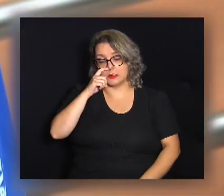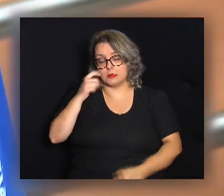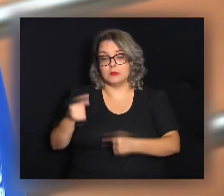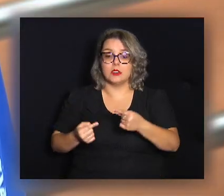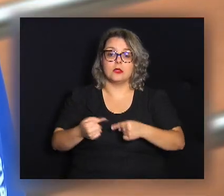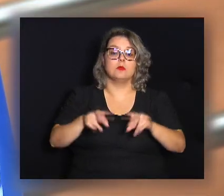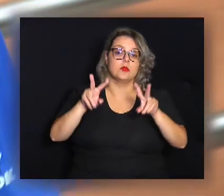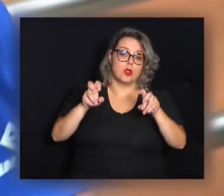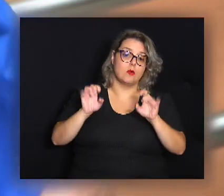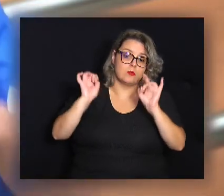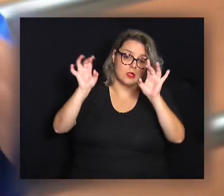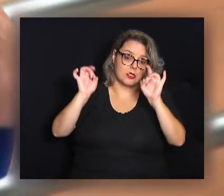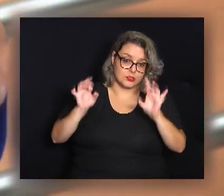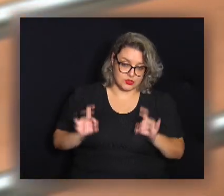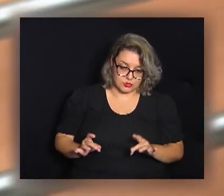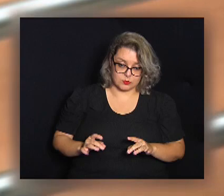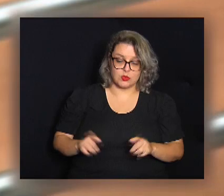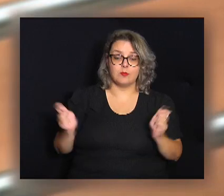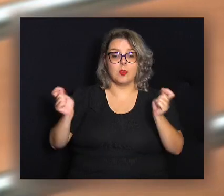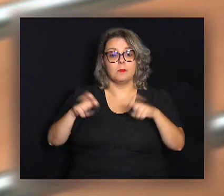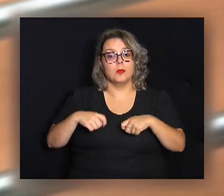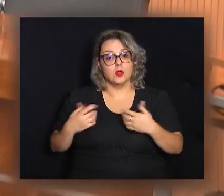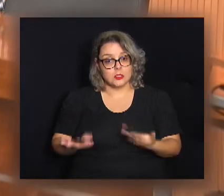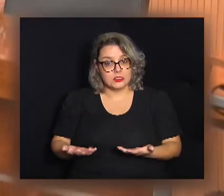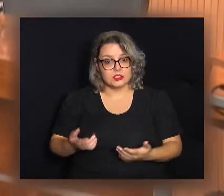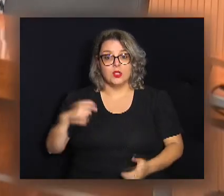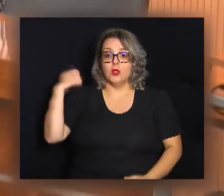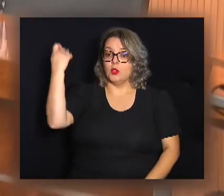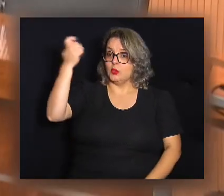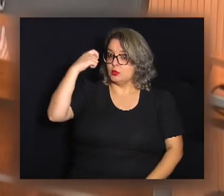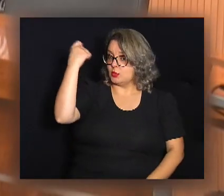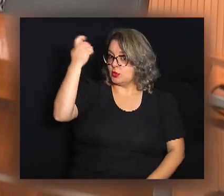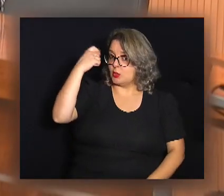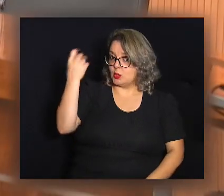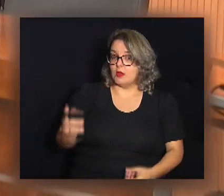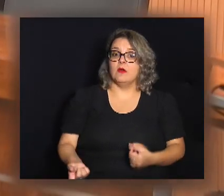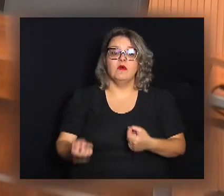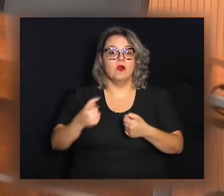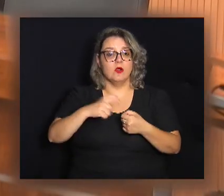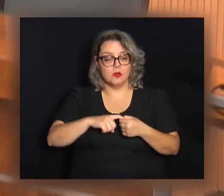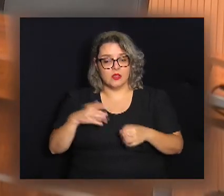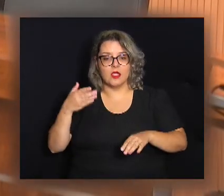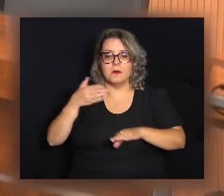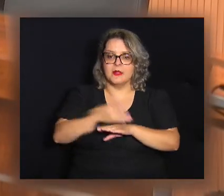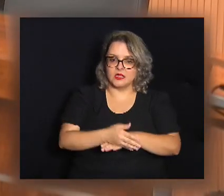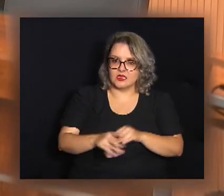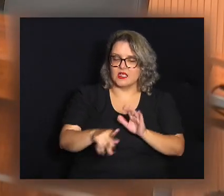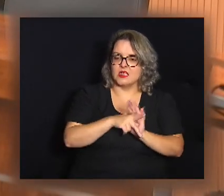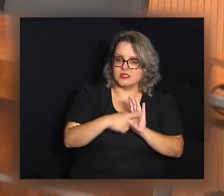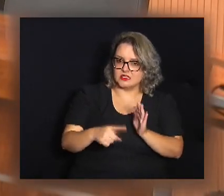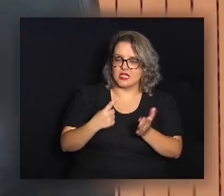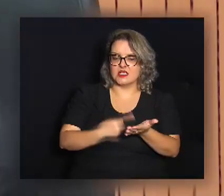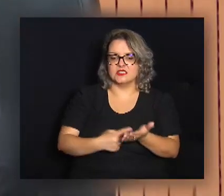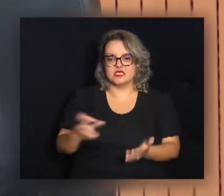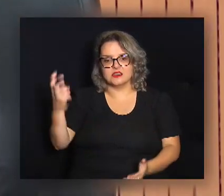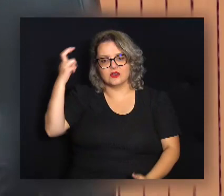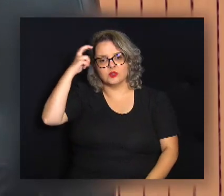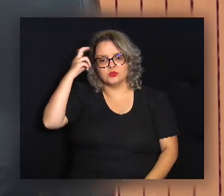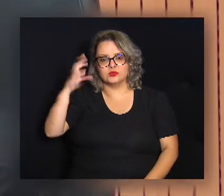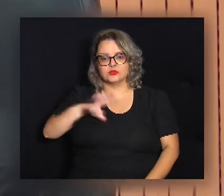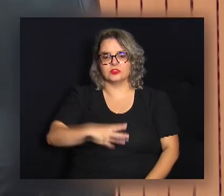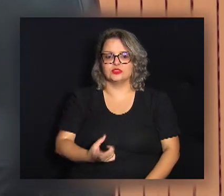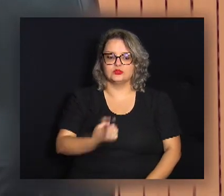assunto, em especial sobre a possibilidade dos rodeios voltarem a fazer parte da agenda cultural do município,